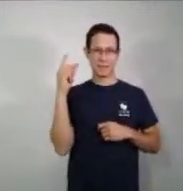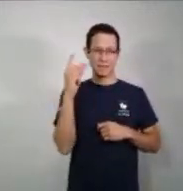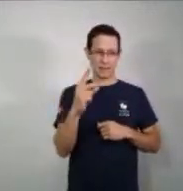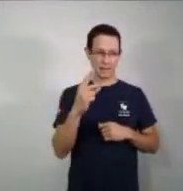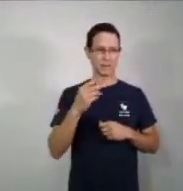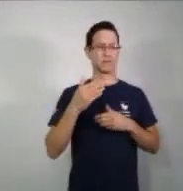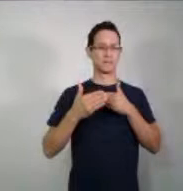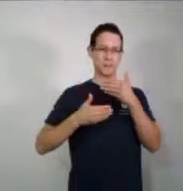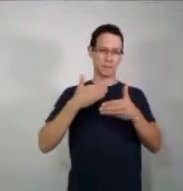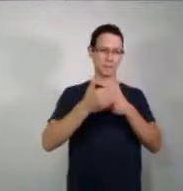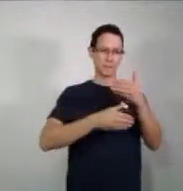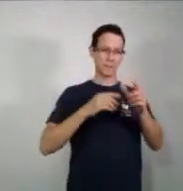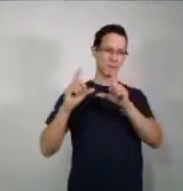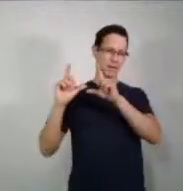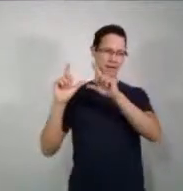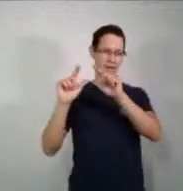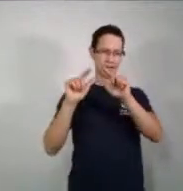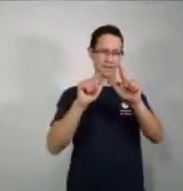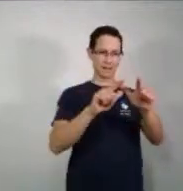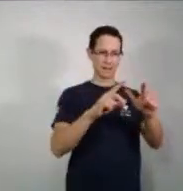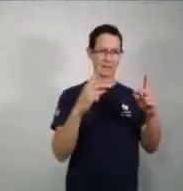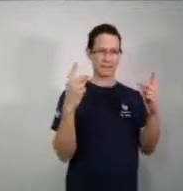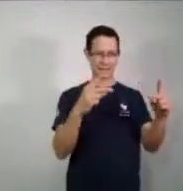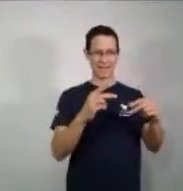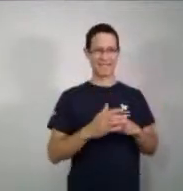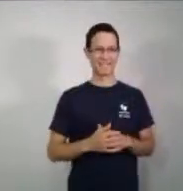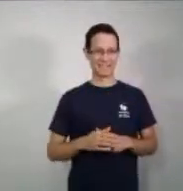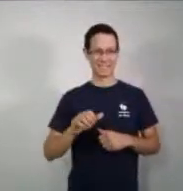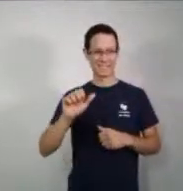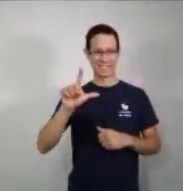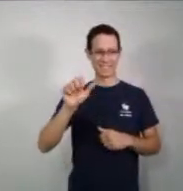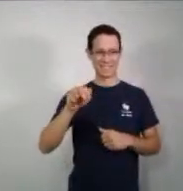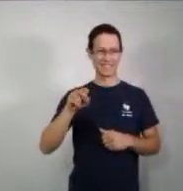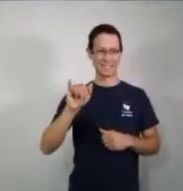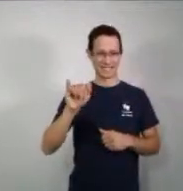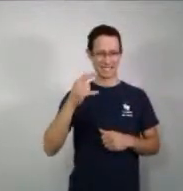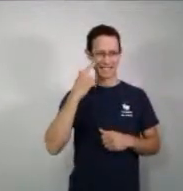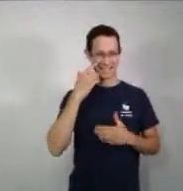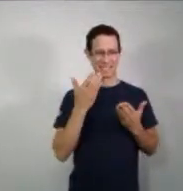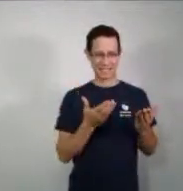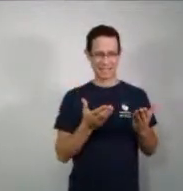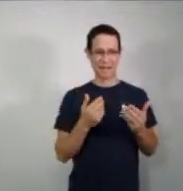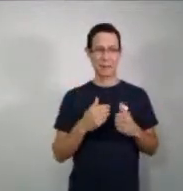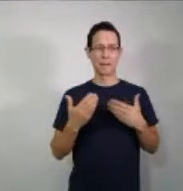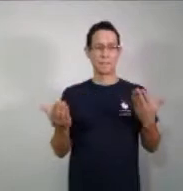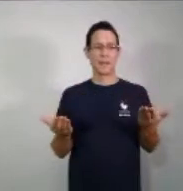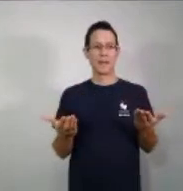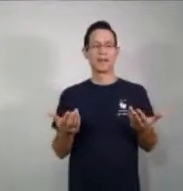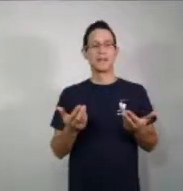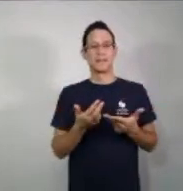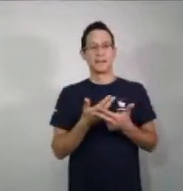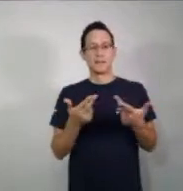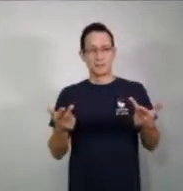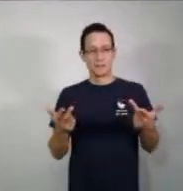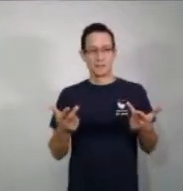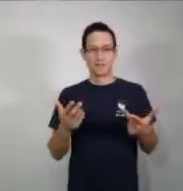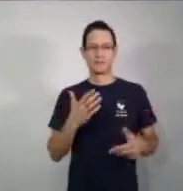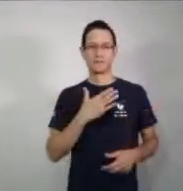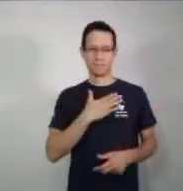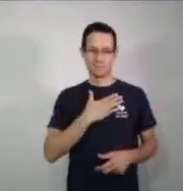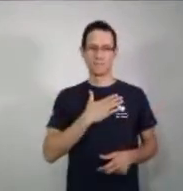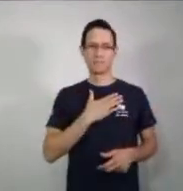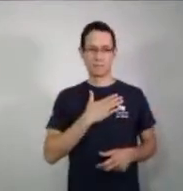dele. Enfim, vou passar para a Nani, mas o que eu acho que é uma coisa também muito que eu